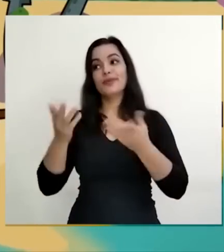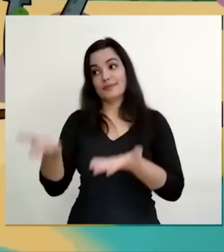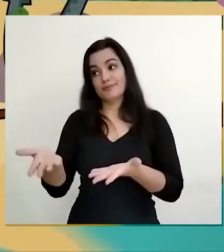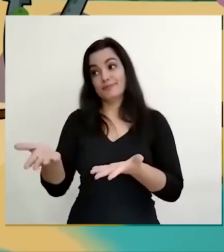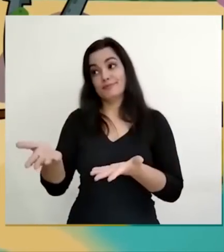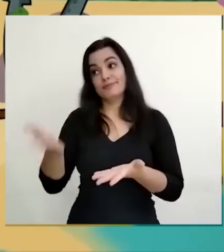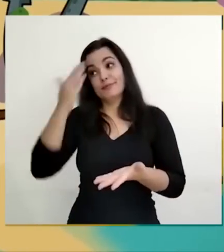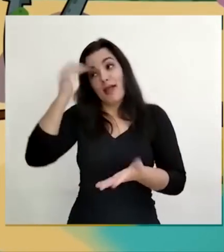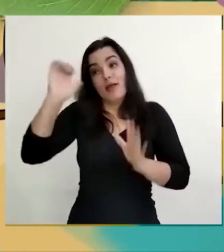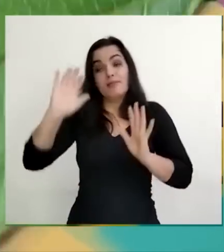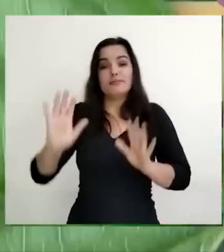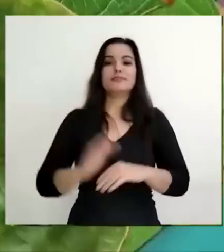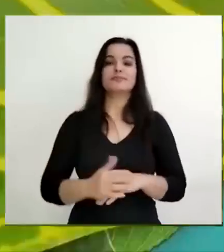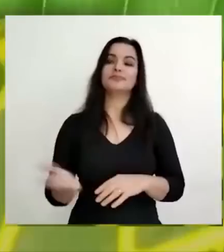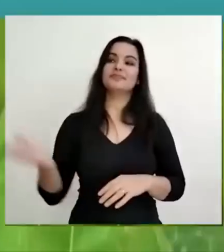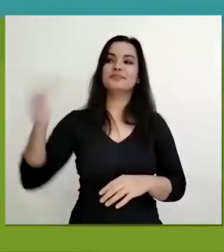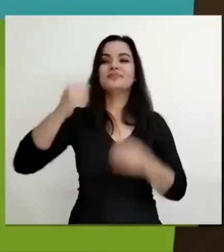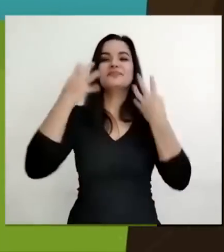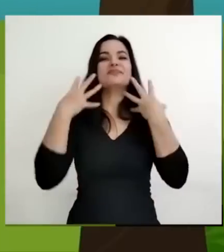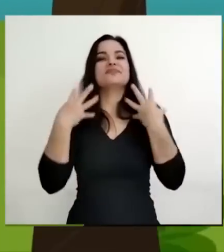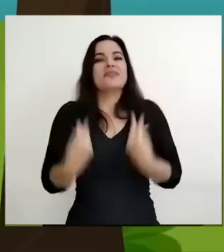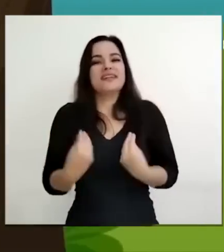lá, Marina!